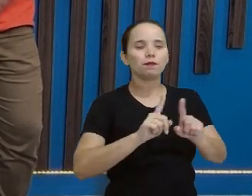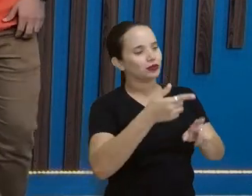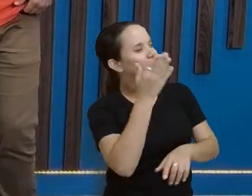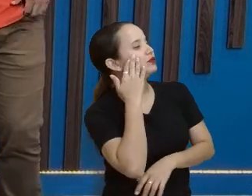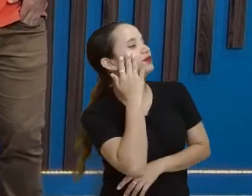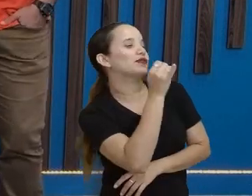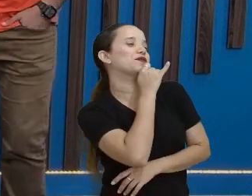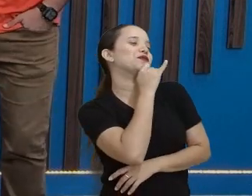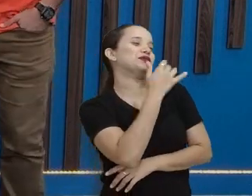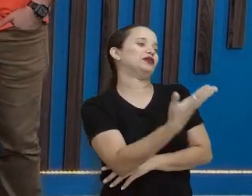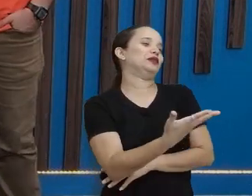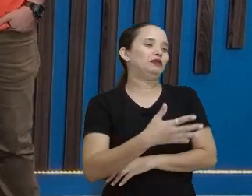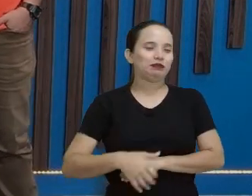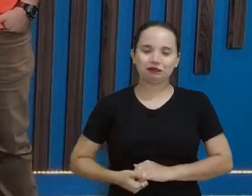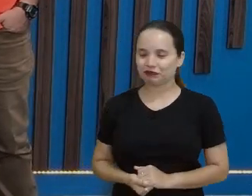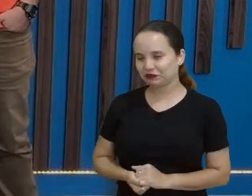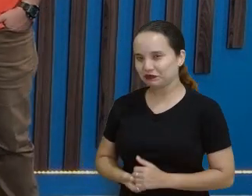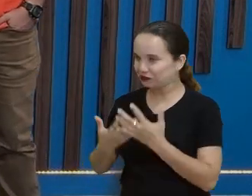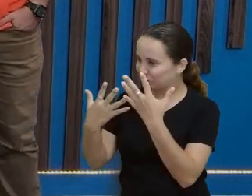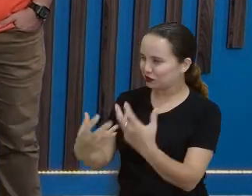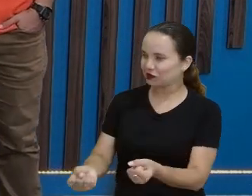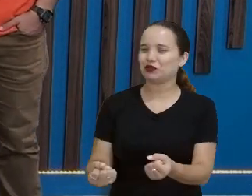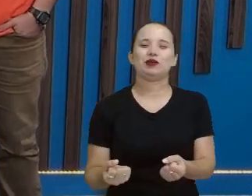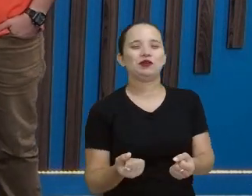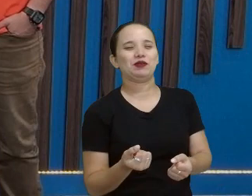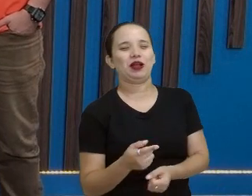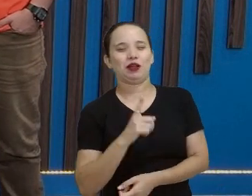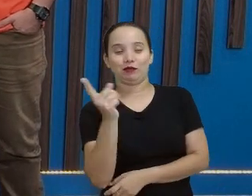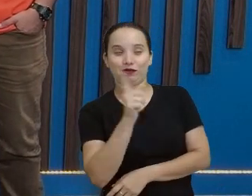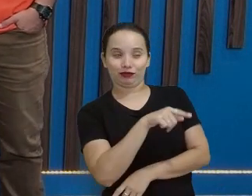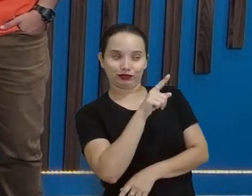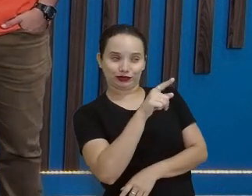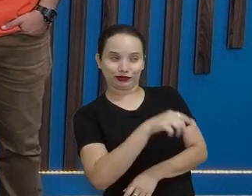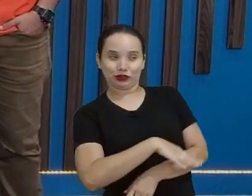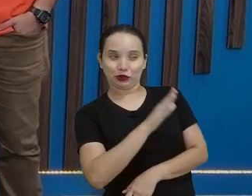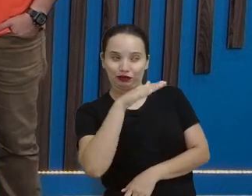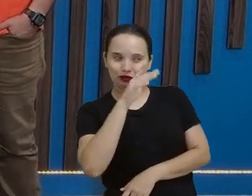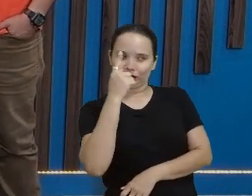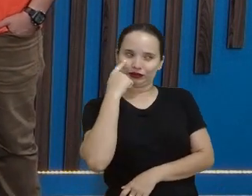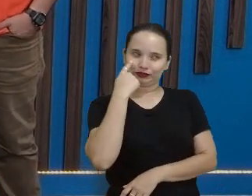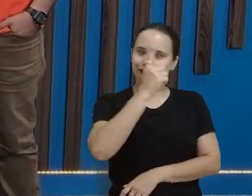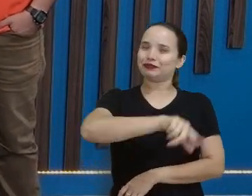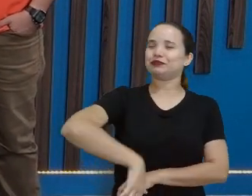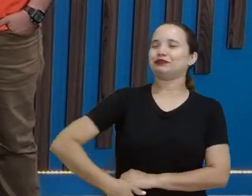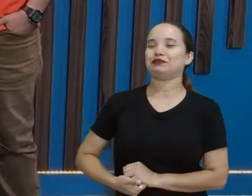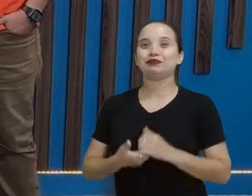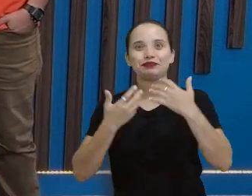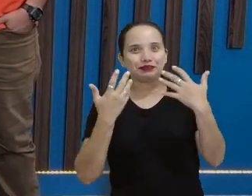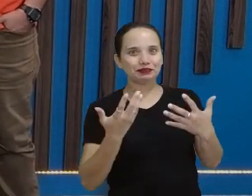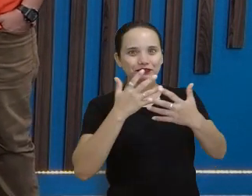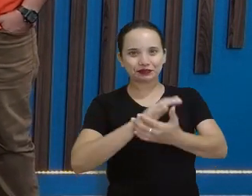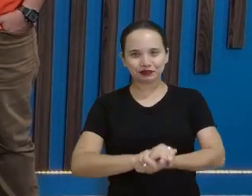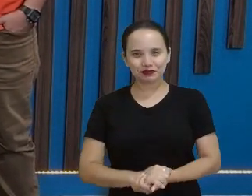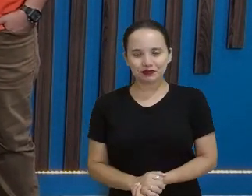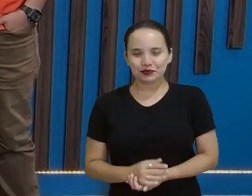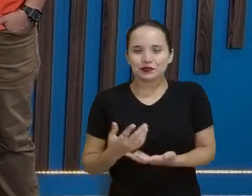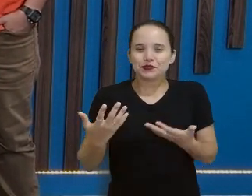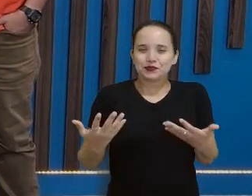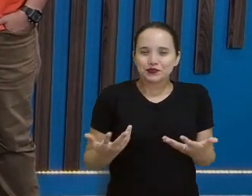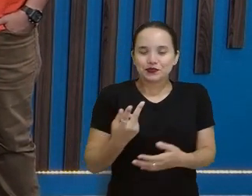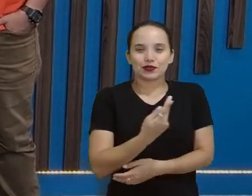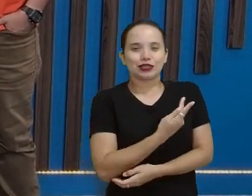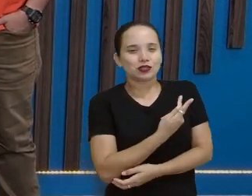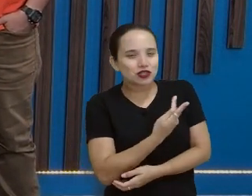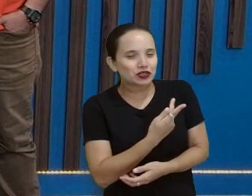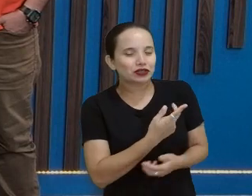máscara- exemplo. Vamos. Bem que recalcado. Vejam, gente. Vamos embora. A gente falar do